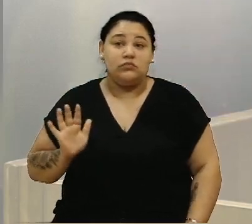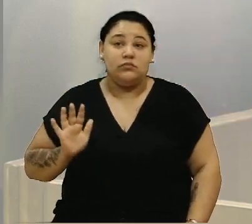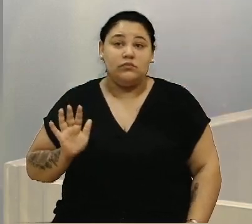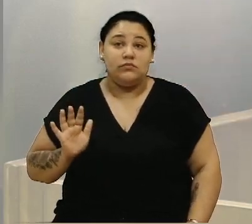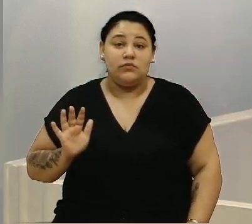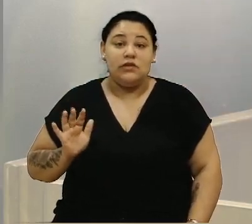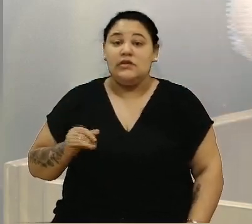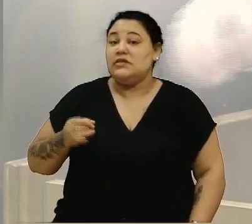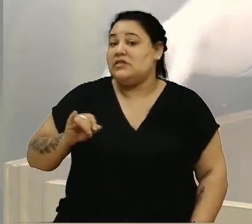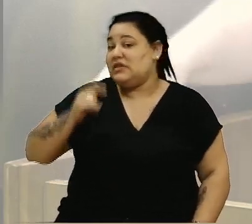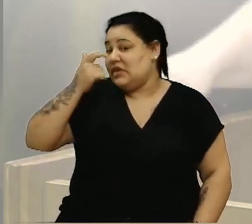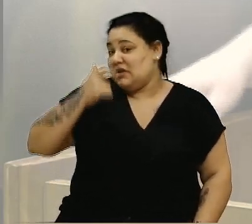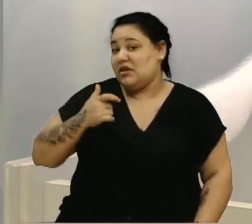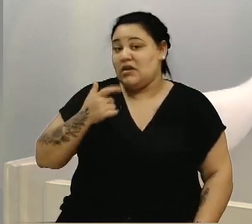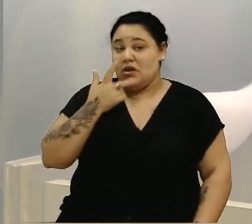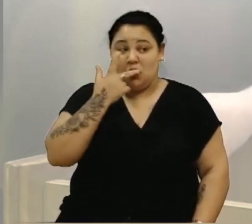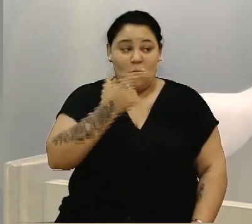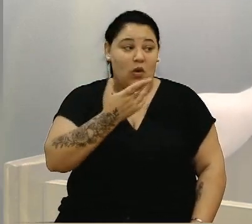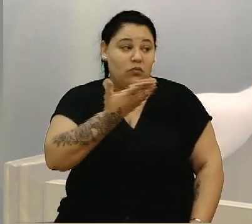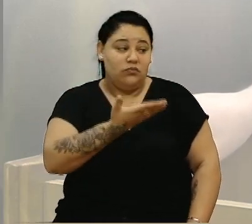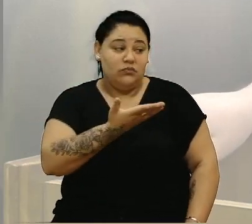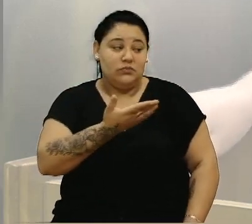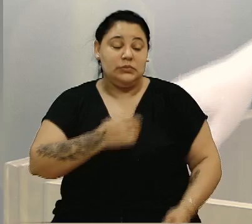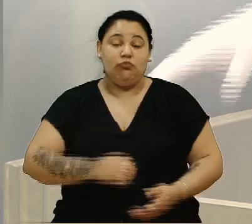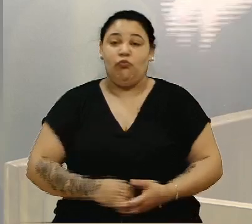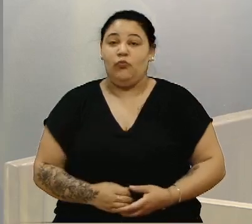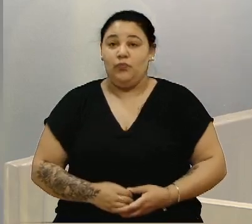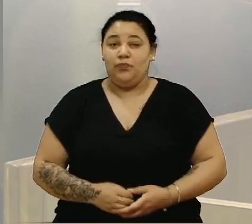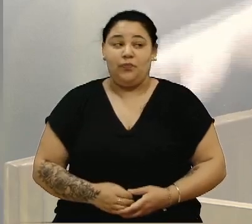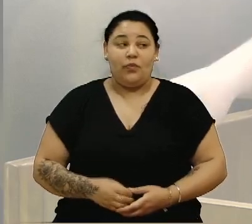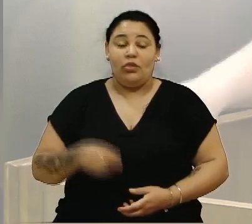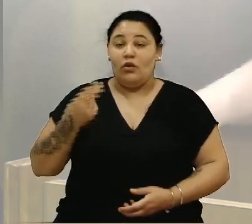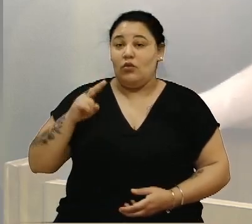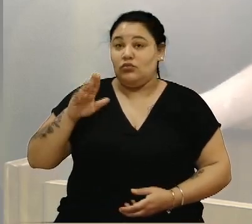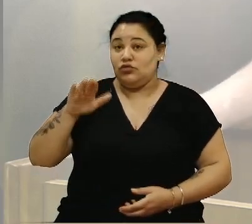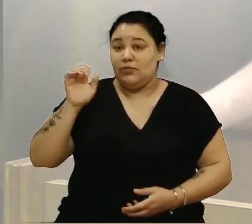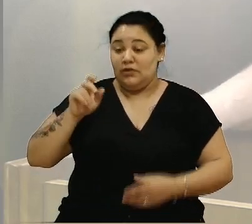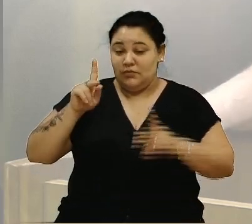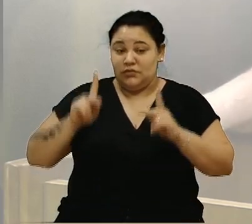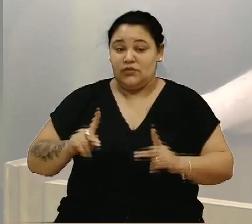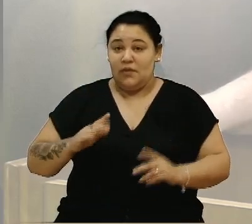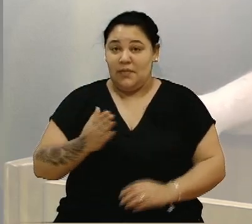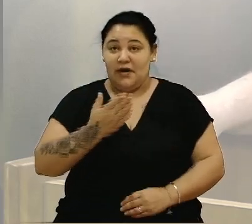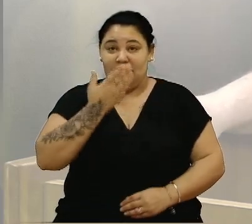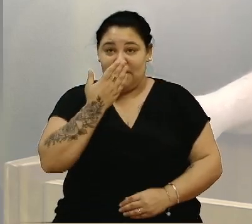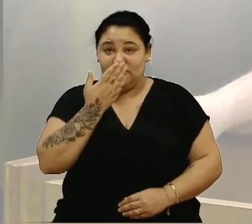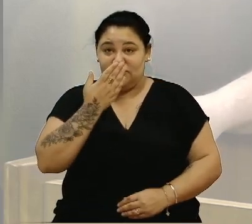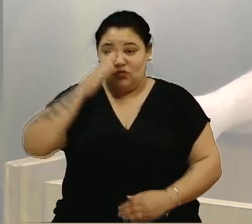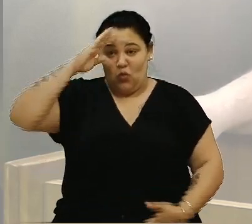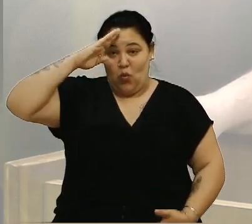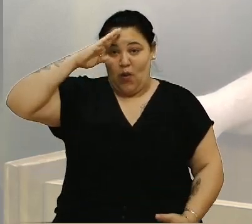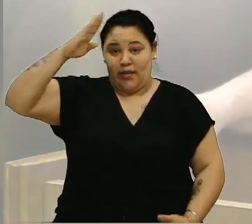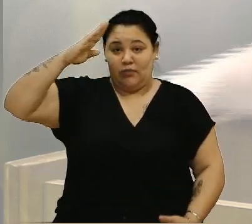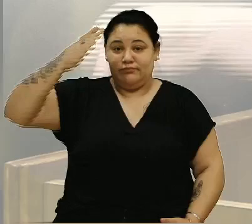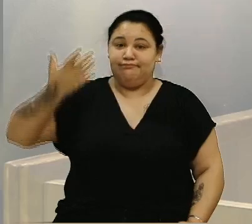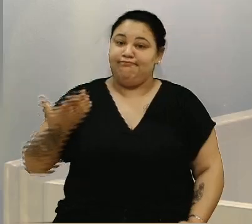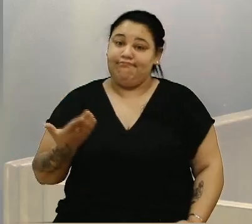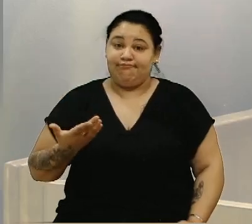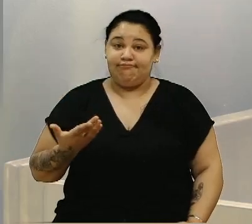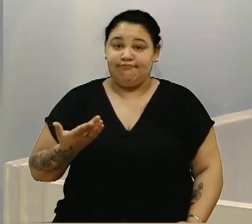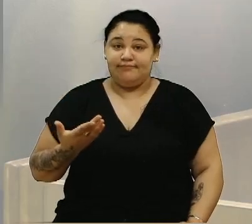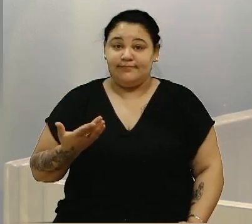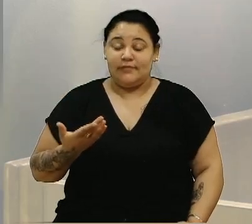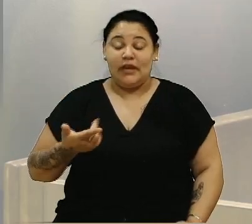postura teria sido essa. Ou teria convocado as pessoas para ir para frente do quartel questionar as urnas. E esse é